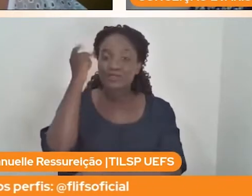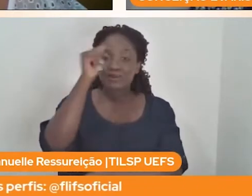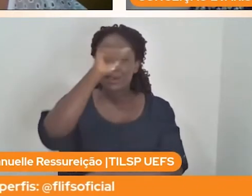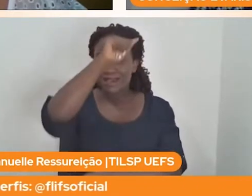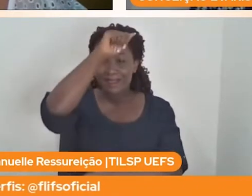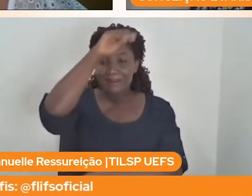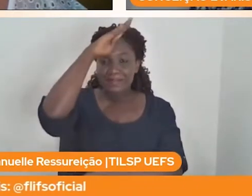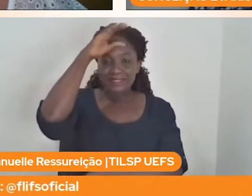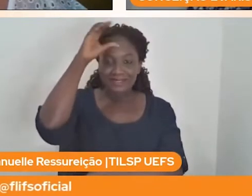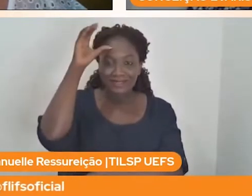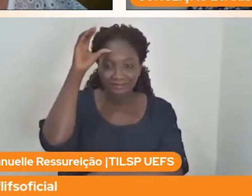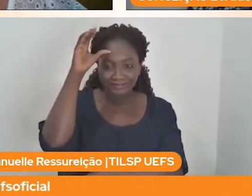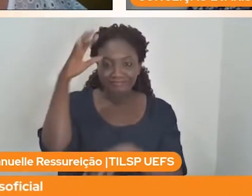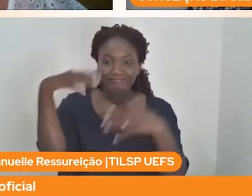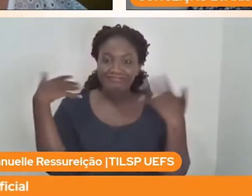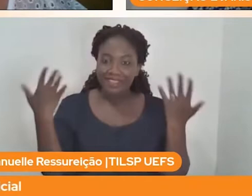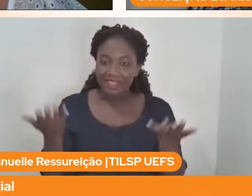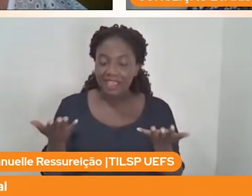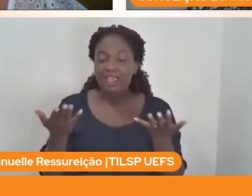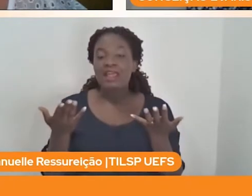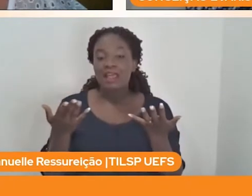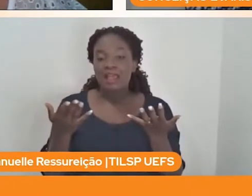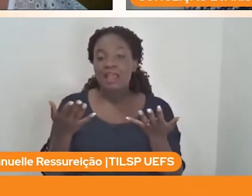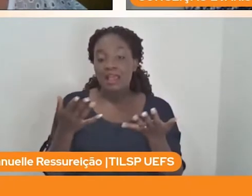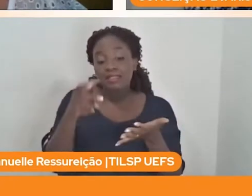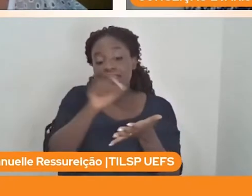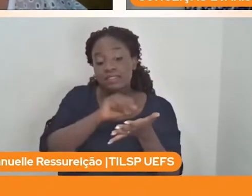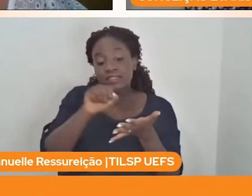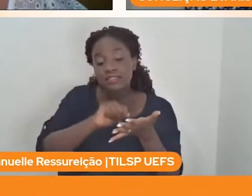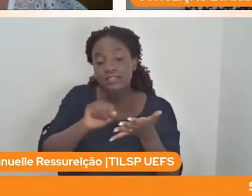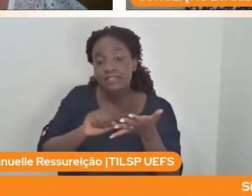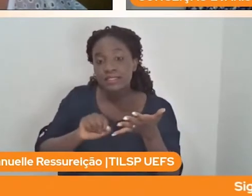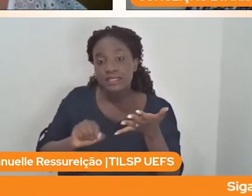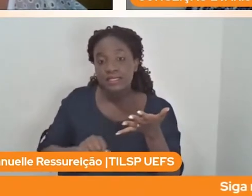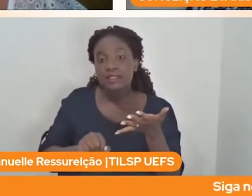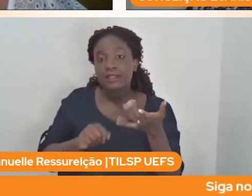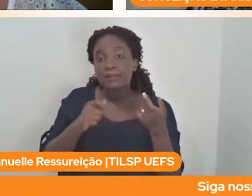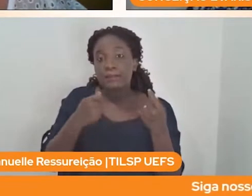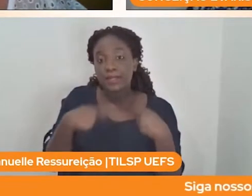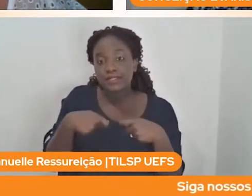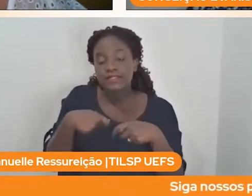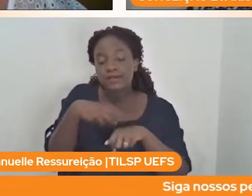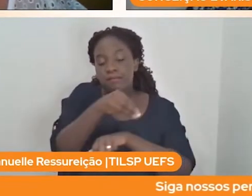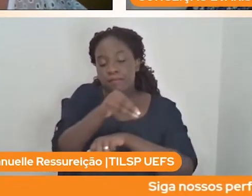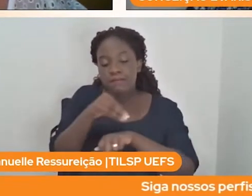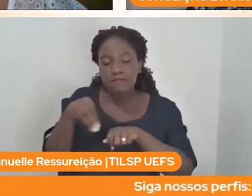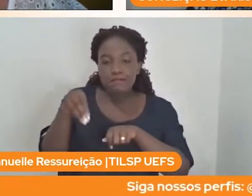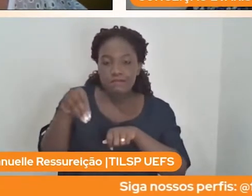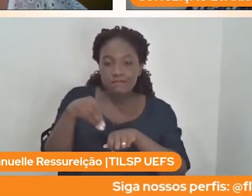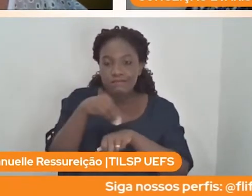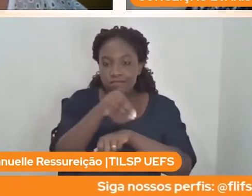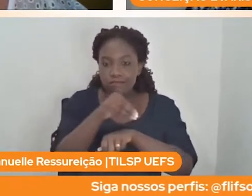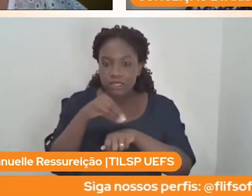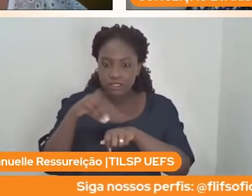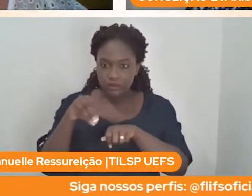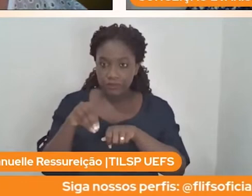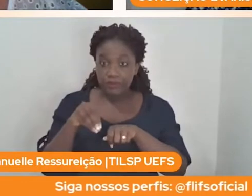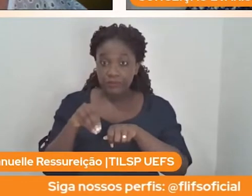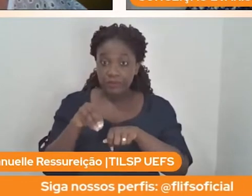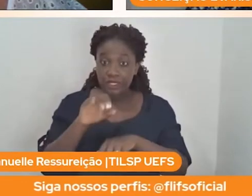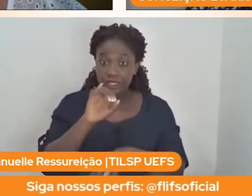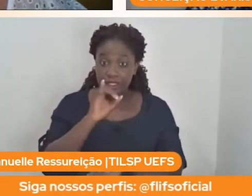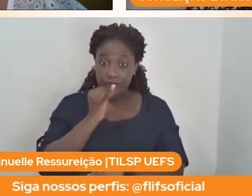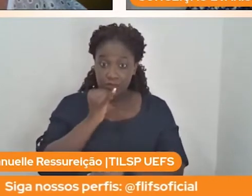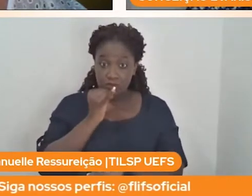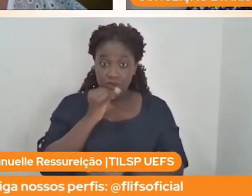alfabetizada. Então, a escrita ela tem que ter uma intermediação. Como eu não sei cantar, não